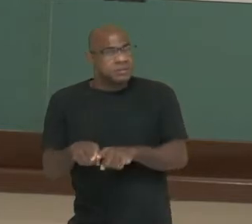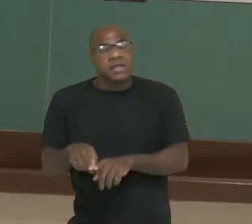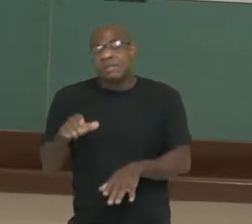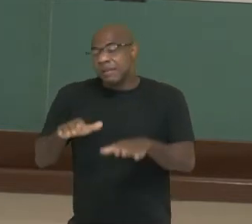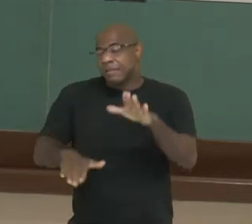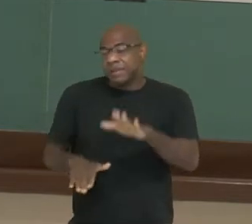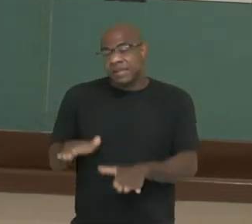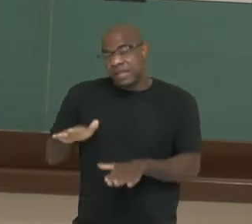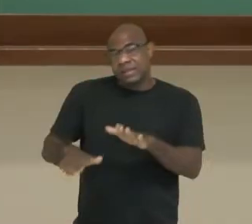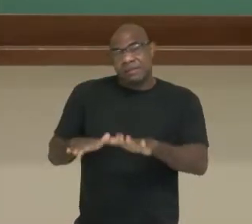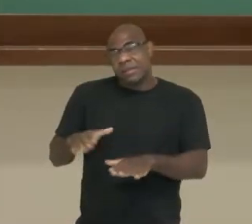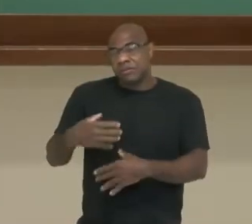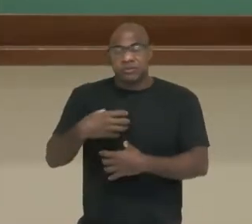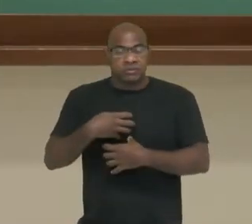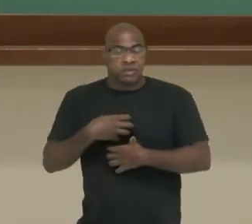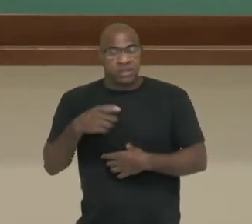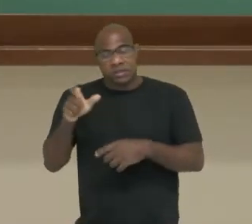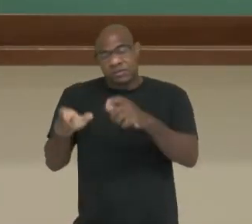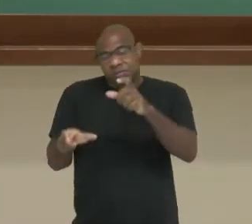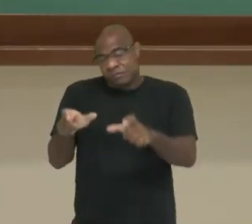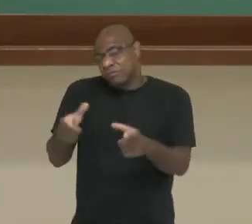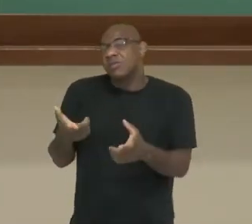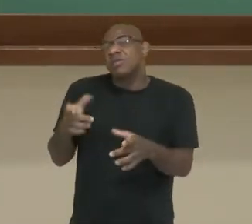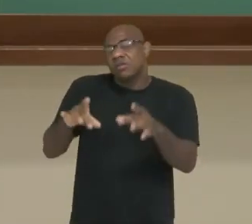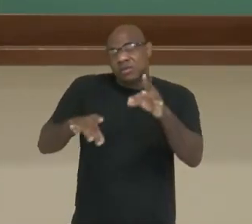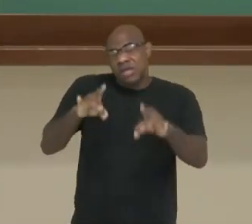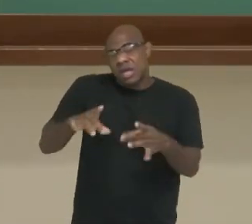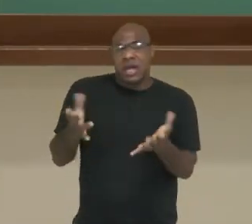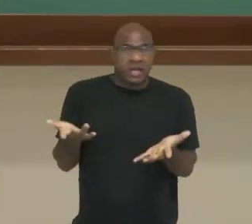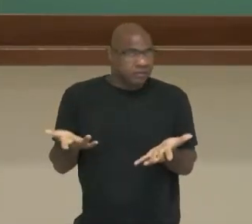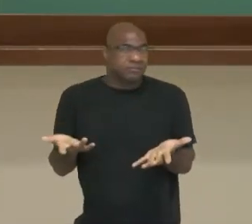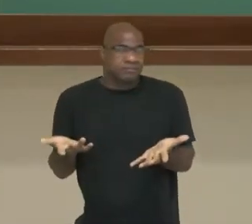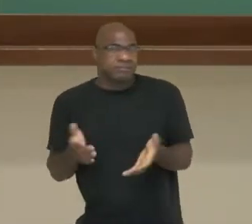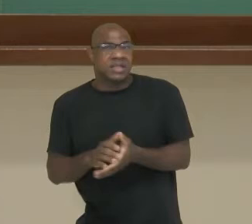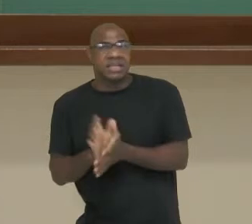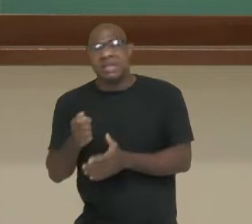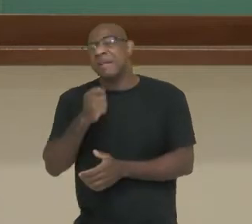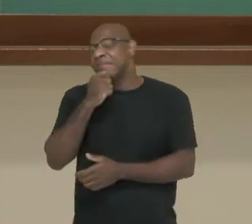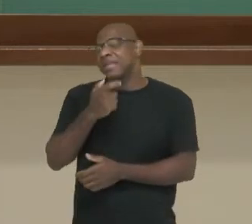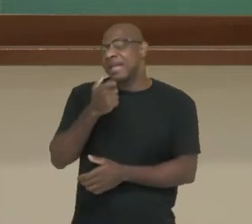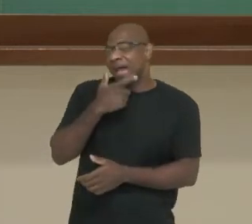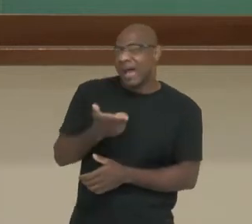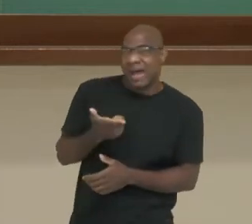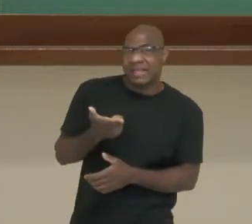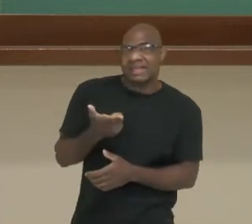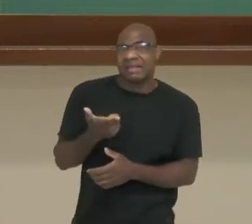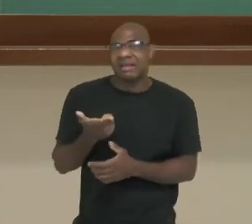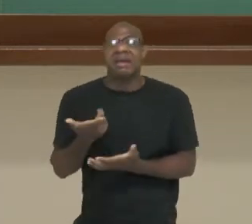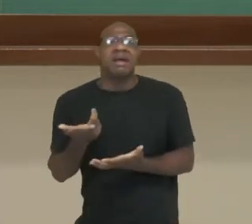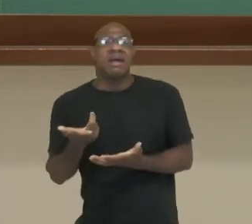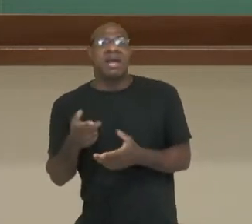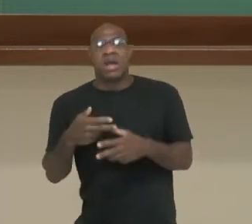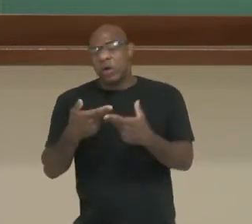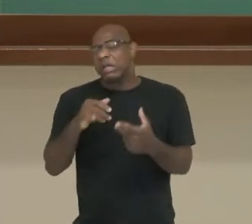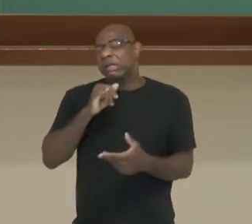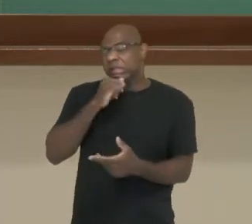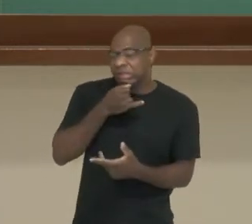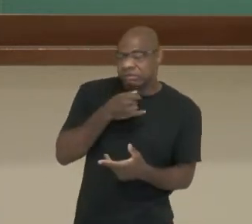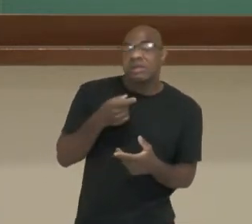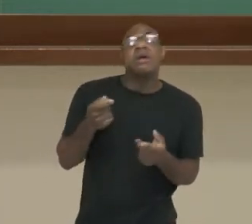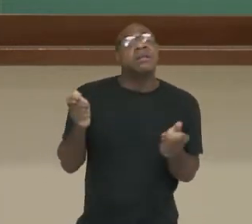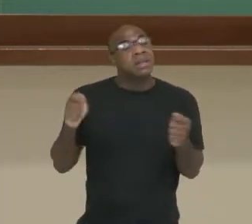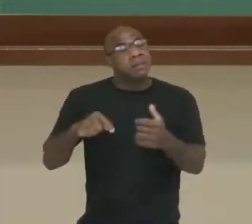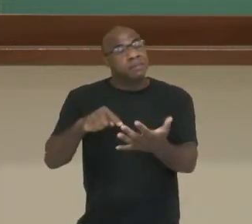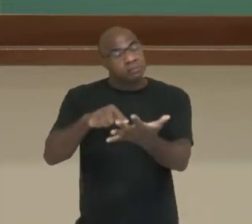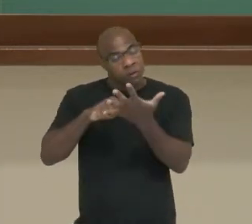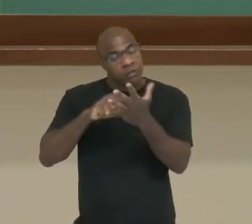gênero teatral, né? Sendo uma comédia, uma tragédia, a gente vai estar ali, né? Percebendo muitas coisas, refletindo